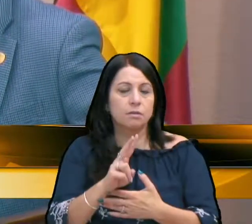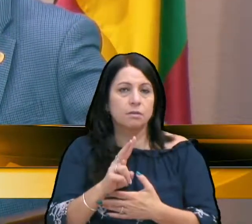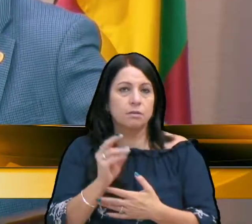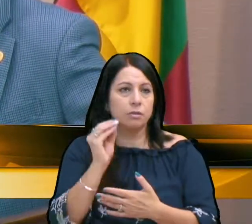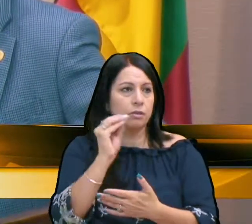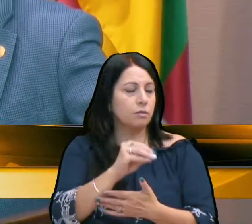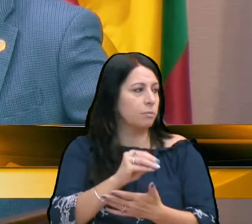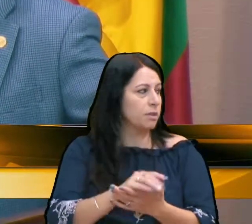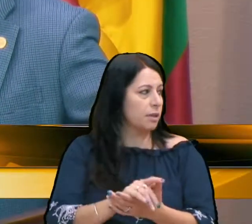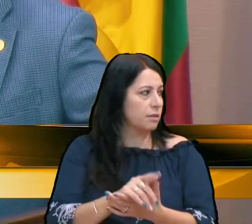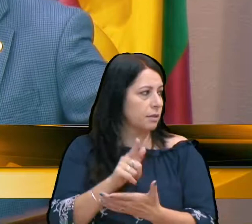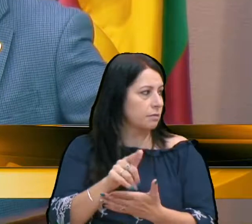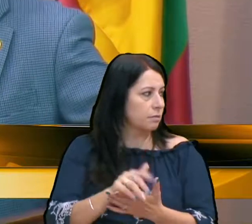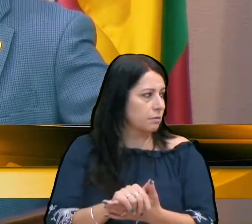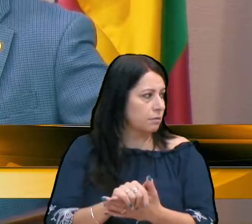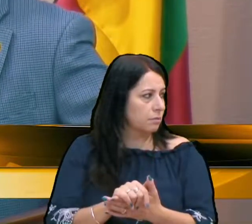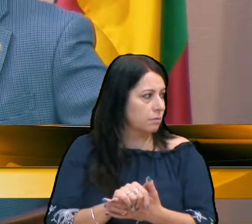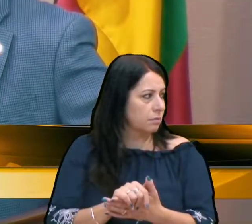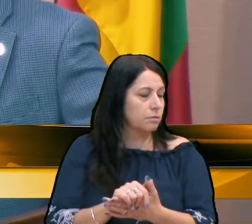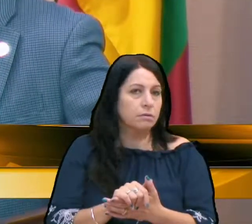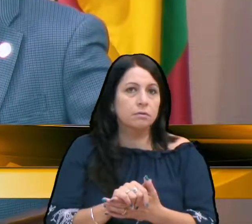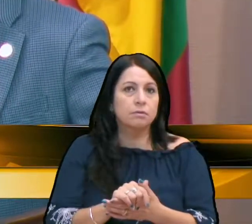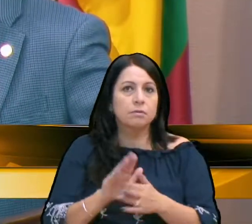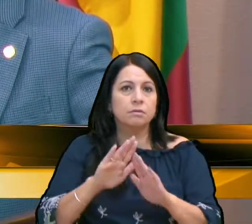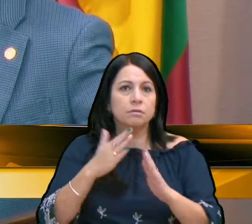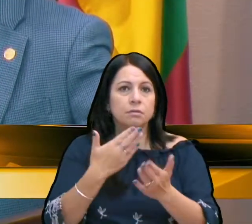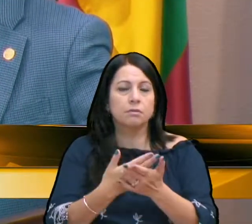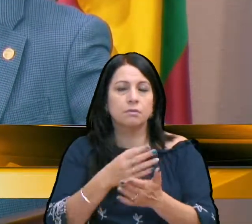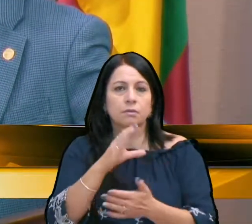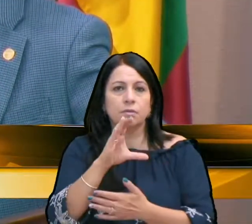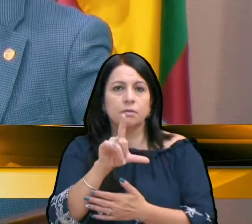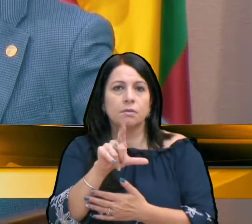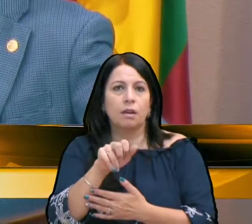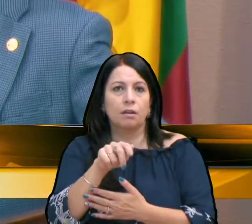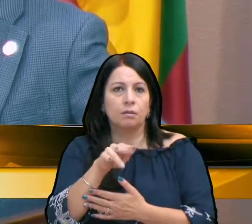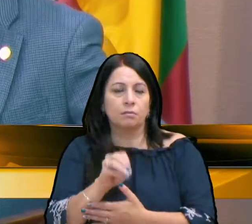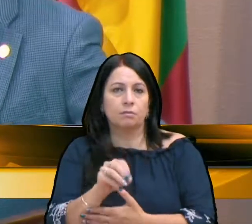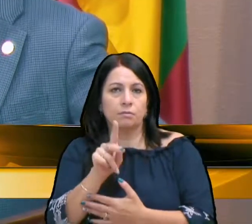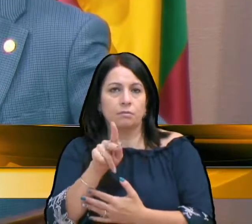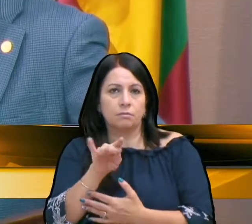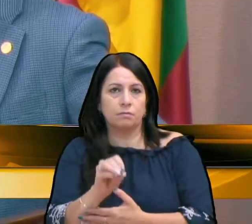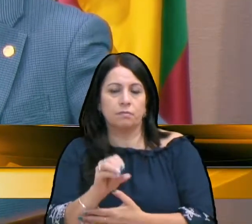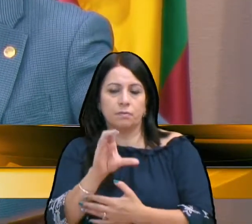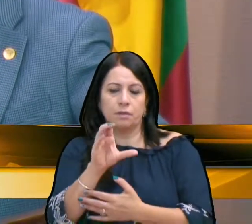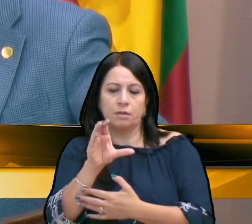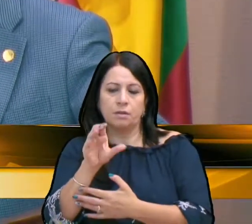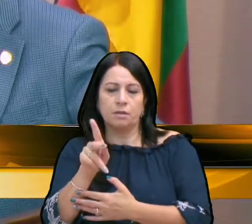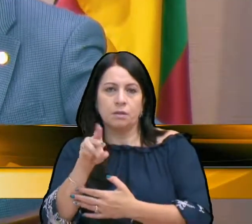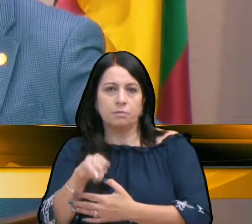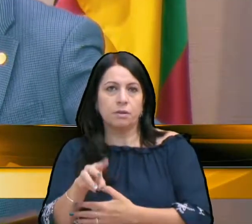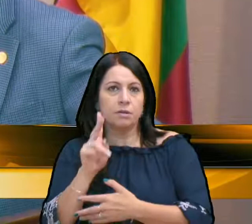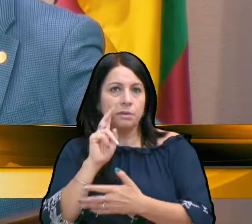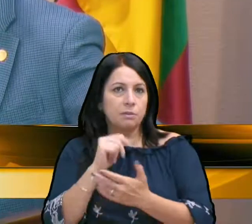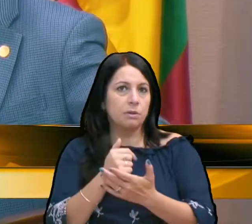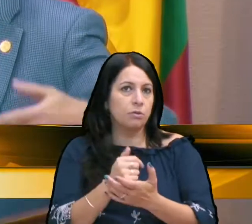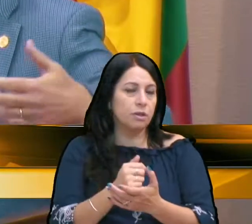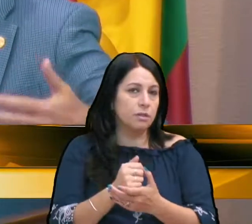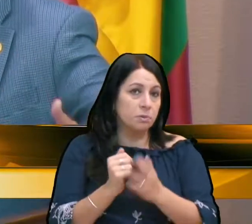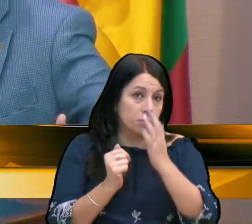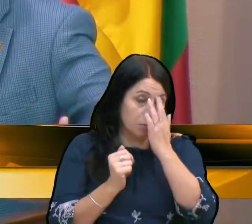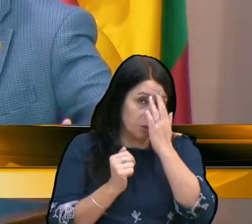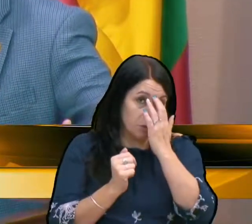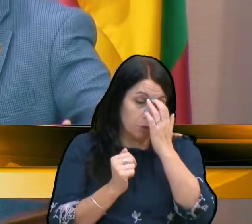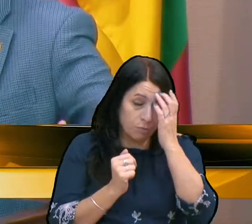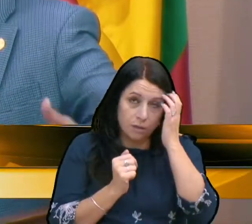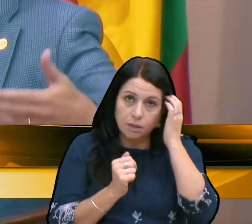inseridas. O Conselho da Escola Clemente Pinto, o CPM esteve nos procurando, querendo fazer